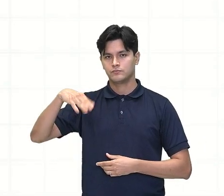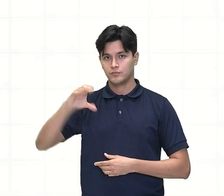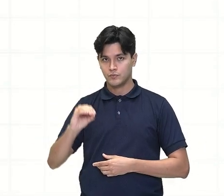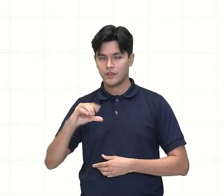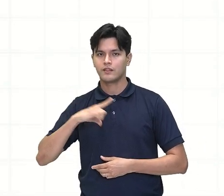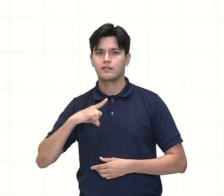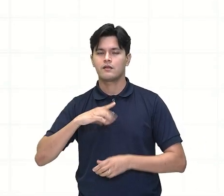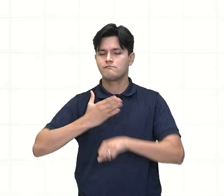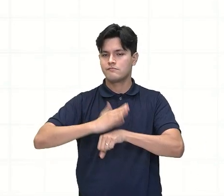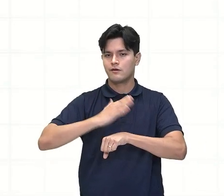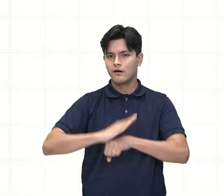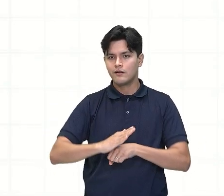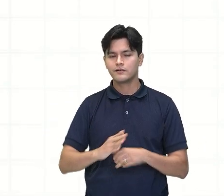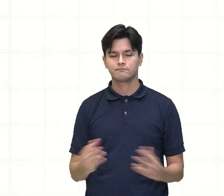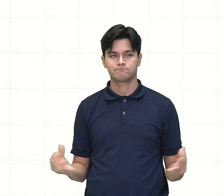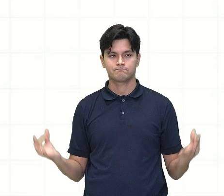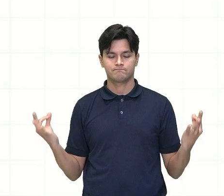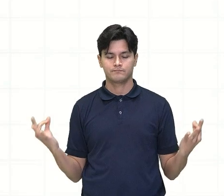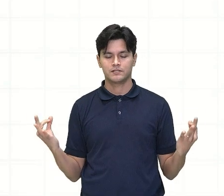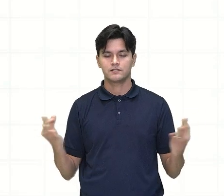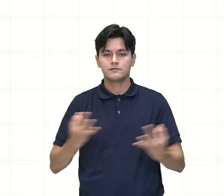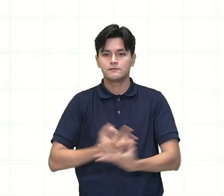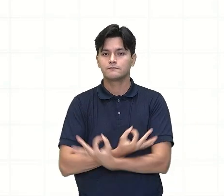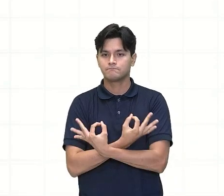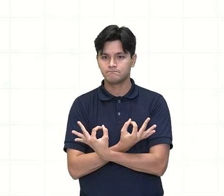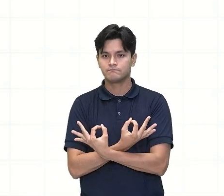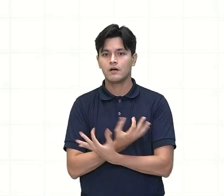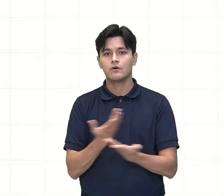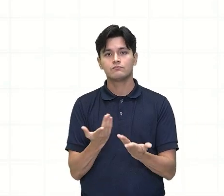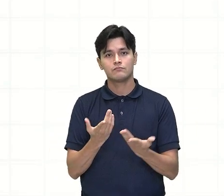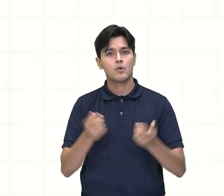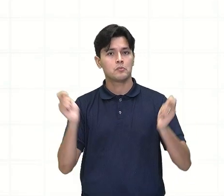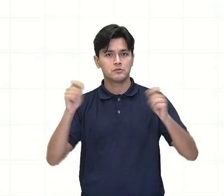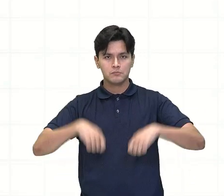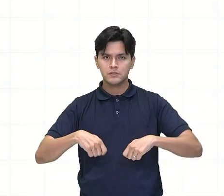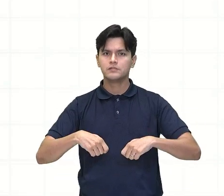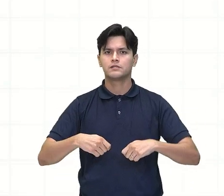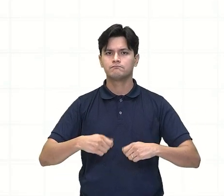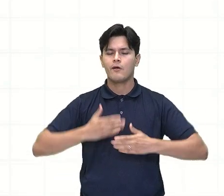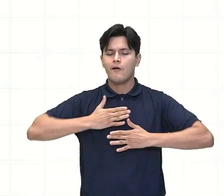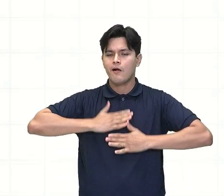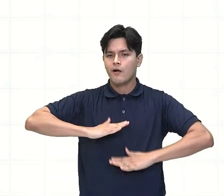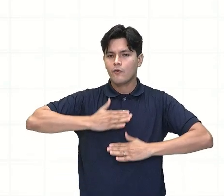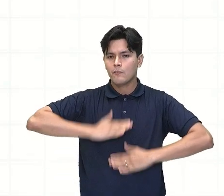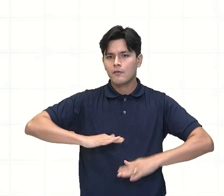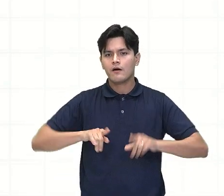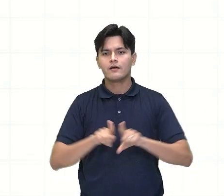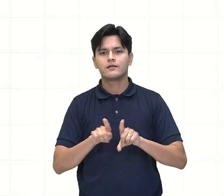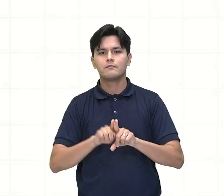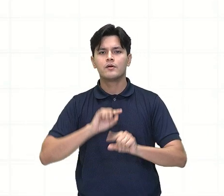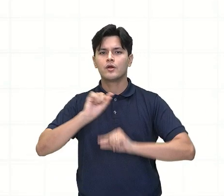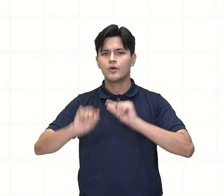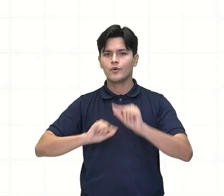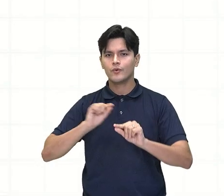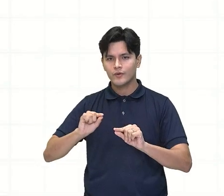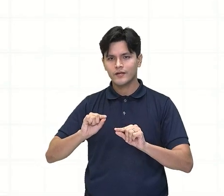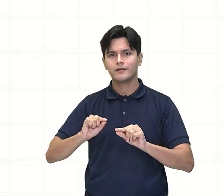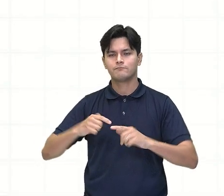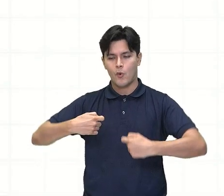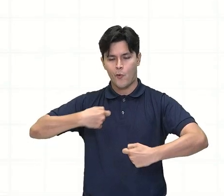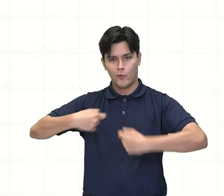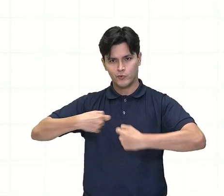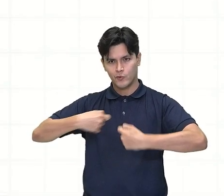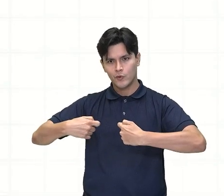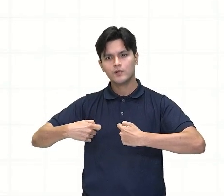desenvolver uma percepção profunda da realidade. E a cura pela fé no budismo é entendida como uma forma de autorregulação,